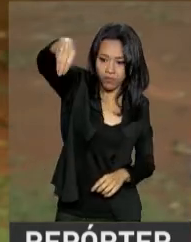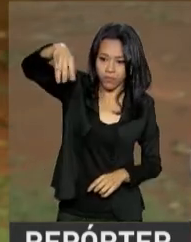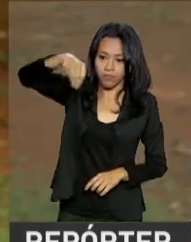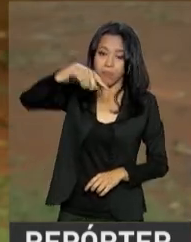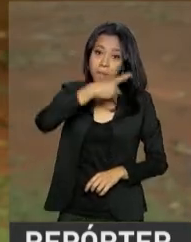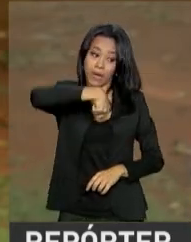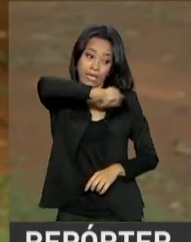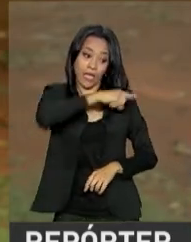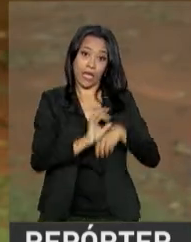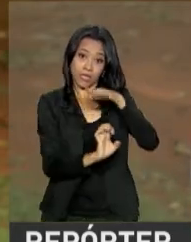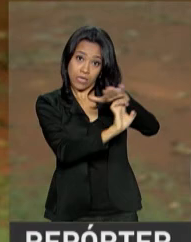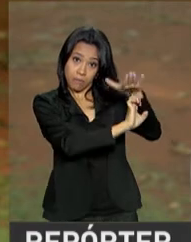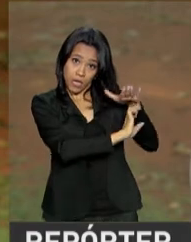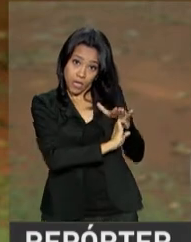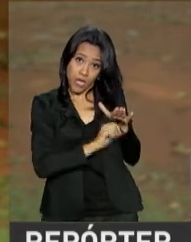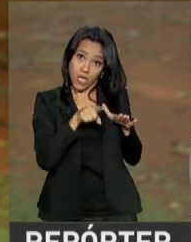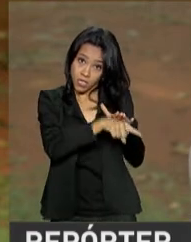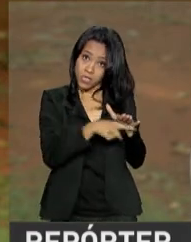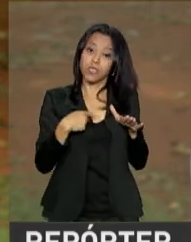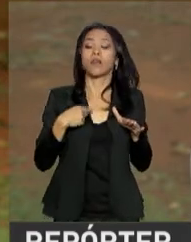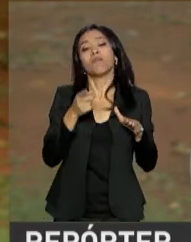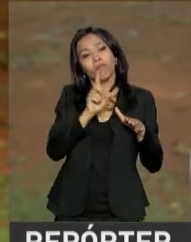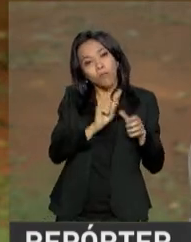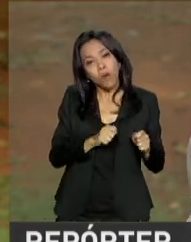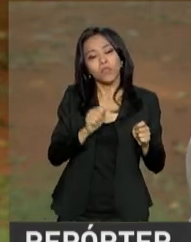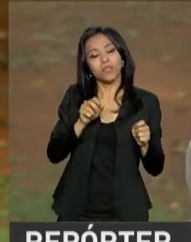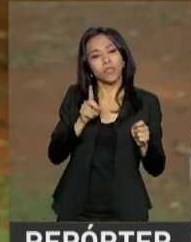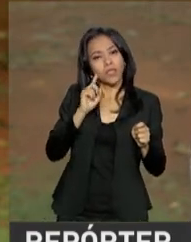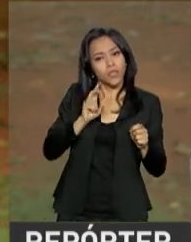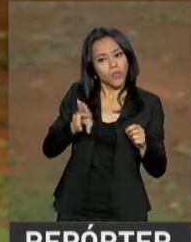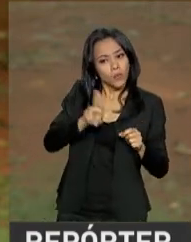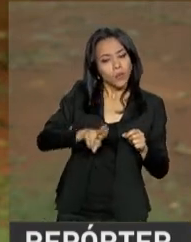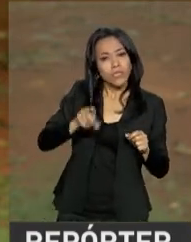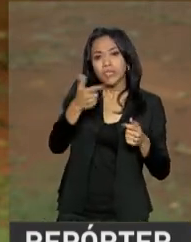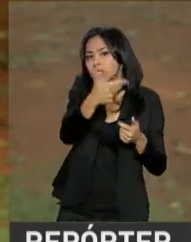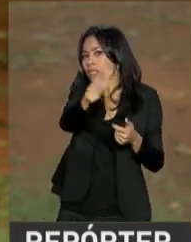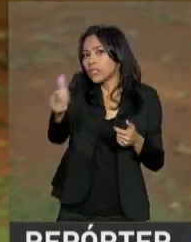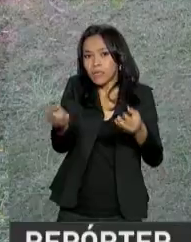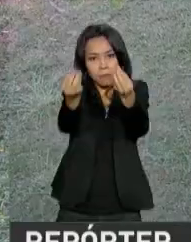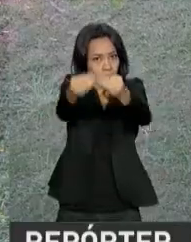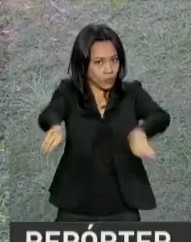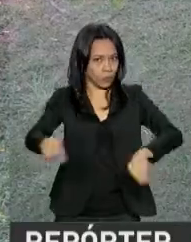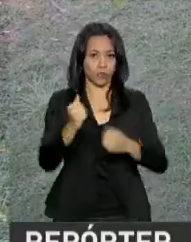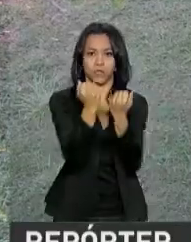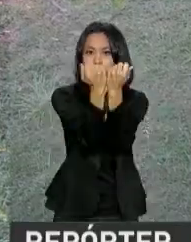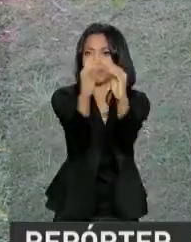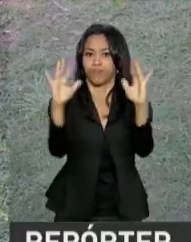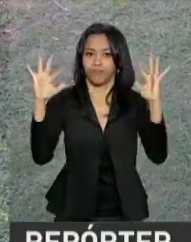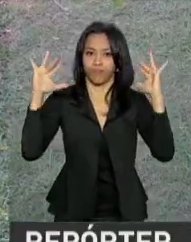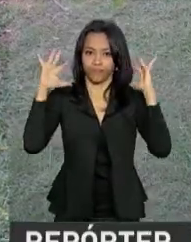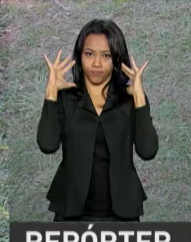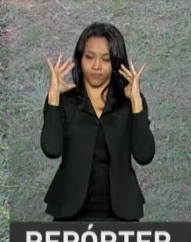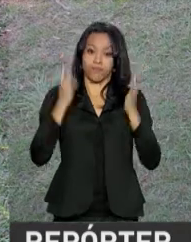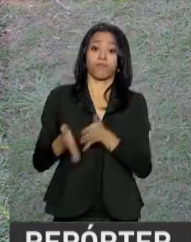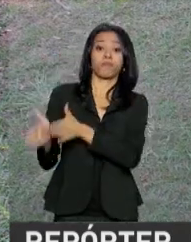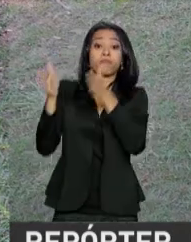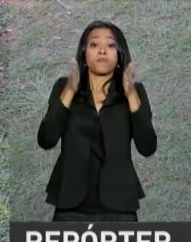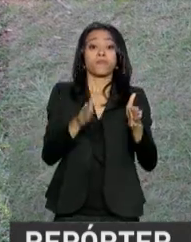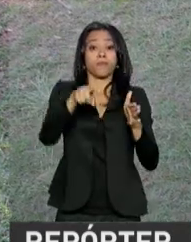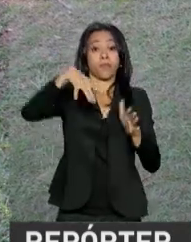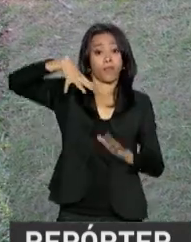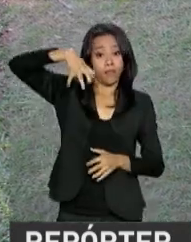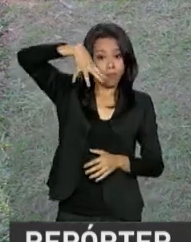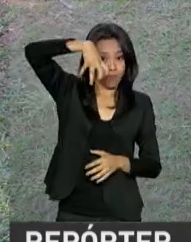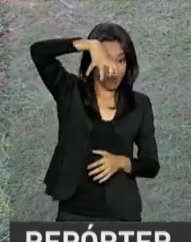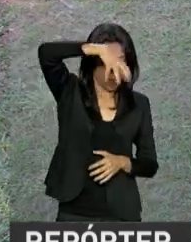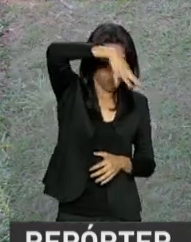concessionárias façam um manejo sustentável sem causar danos à floresta o equipamento também vai poder verificar